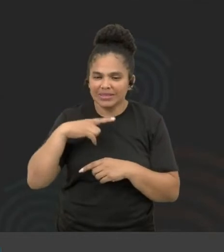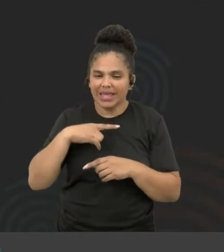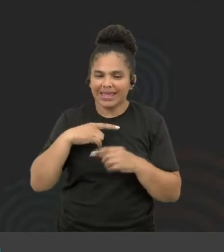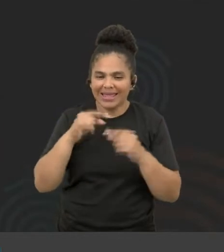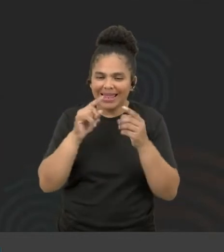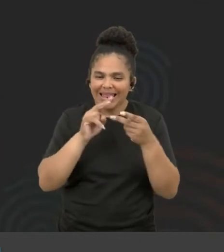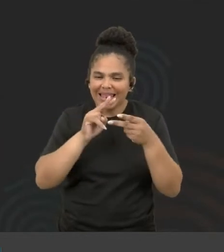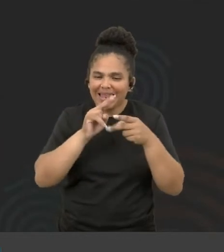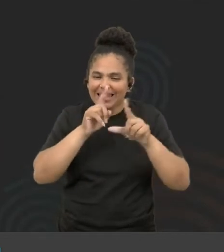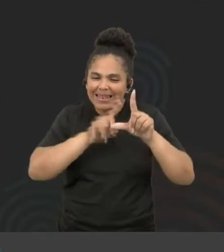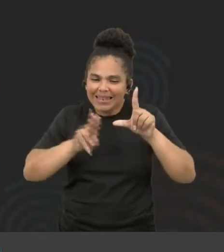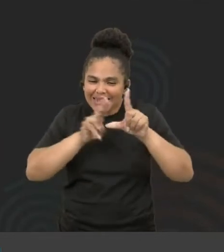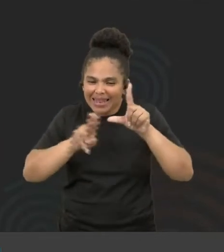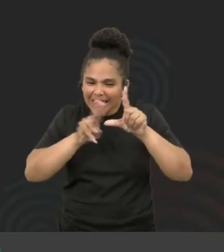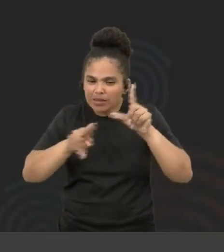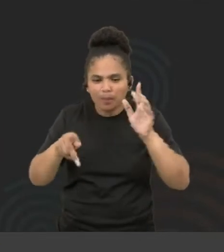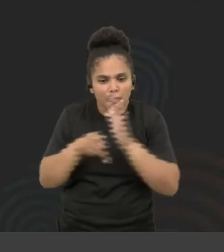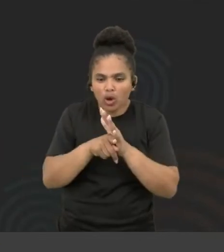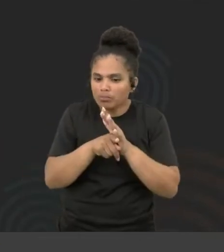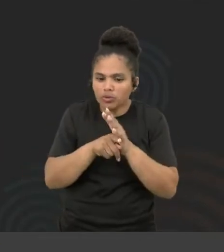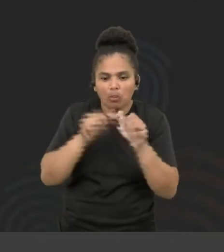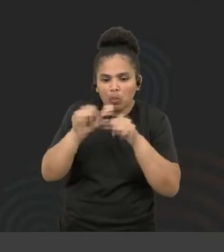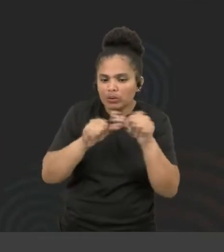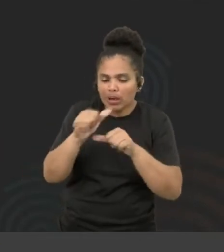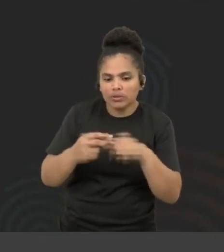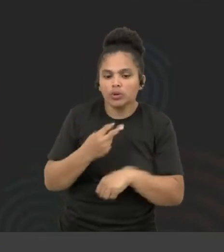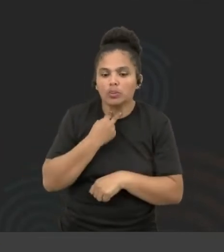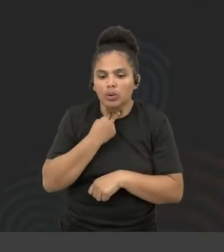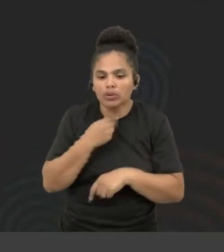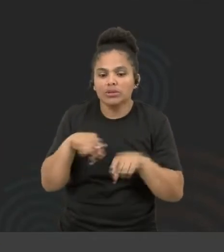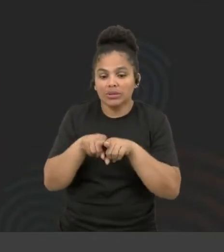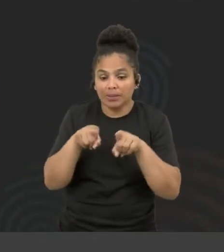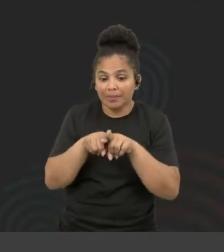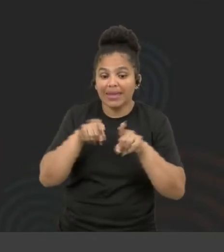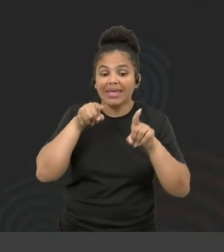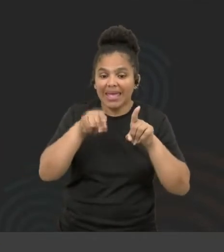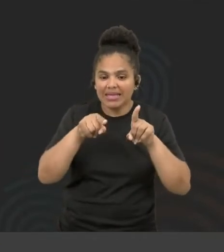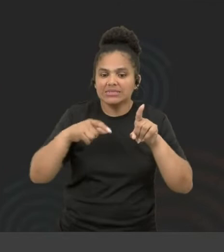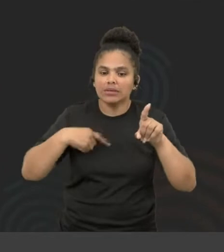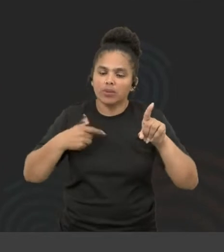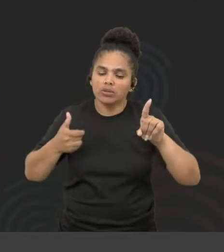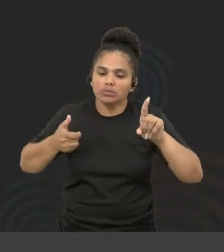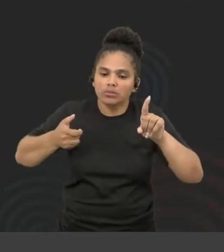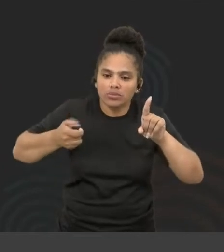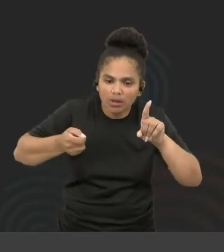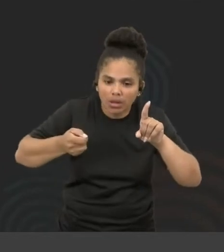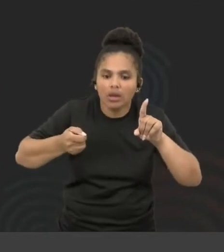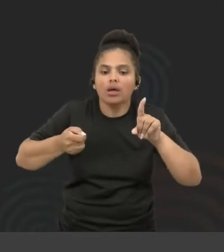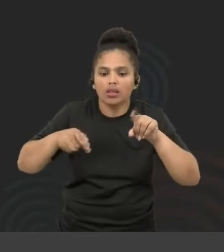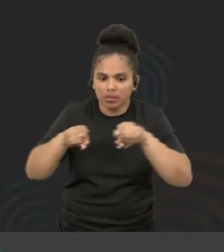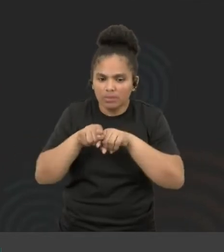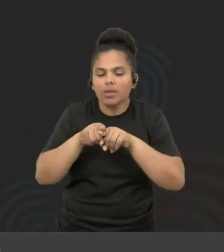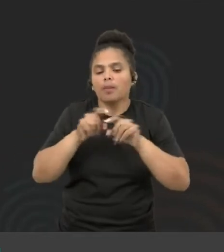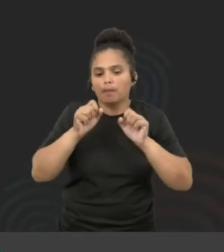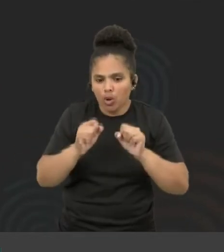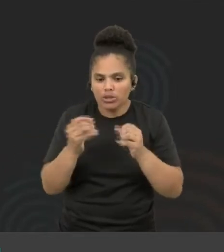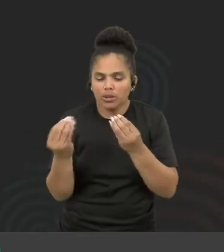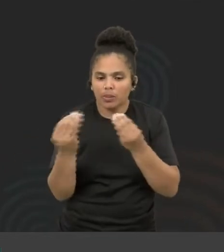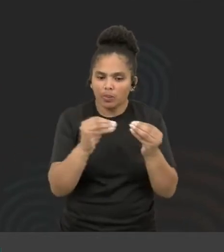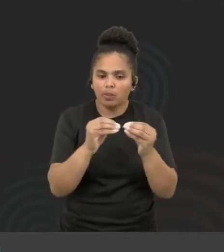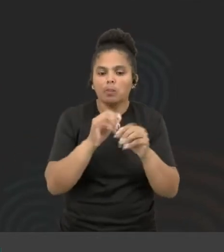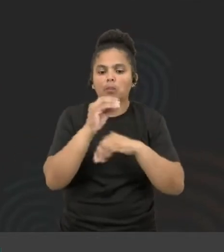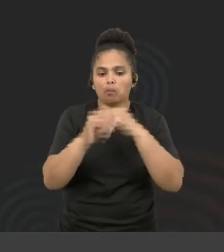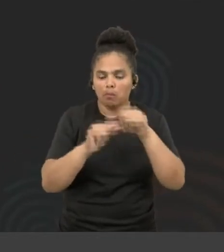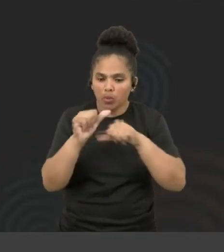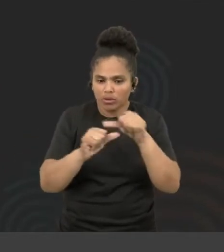não consegue tirar, e o Closed Caption são aquelas legendas que você pode colocar na sua aplicação, como, por exemplo, no YouTube, que você pode